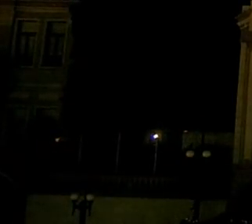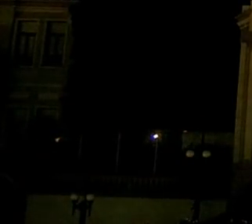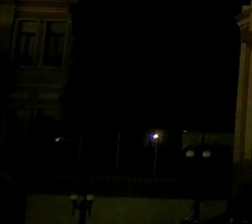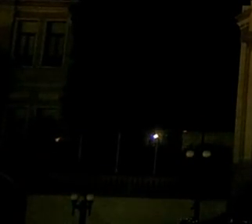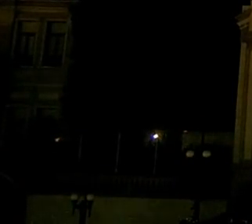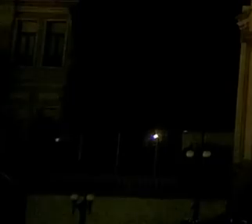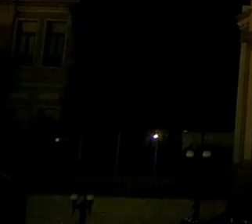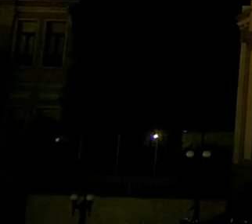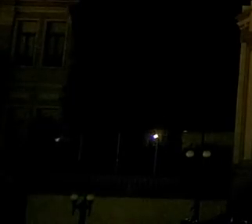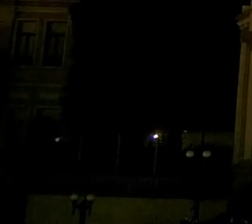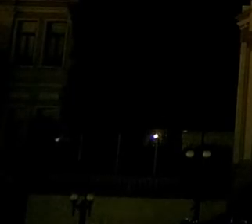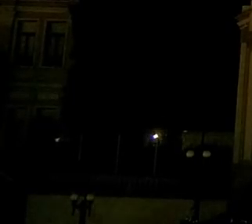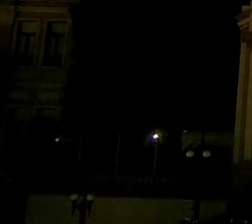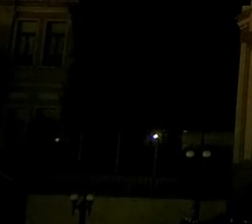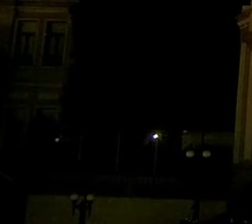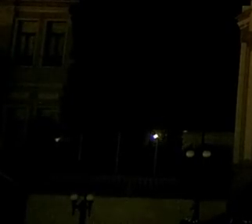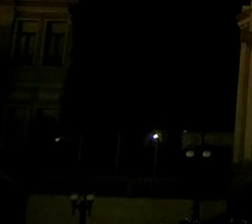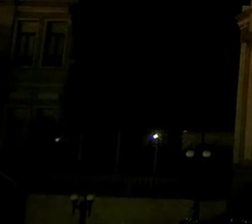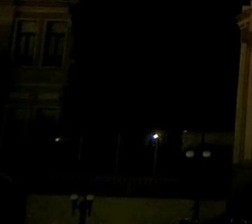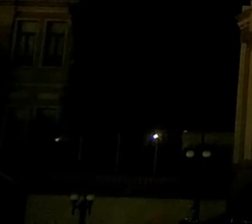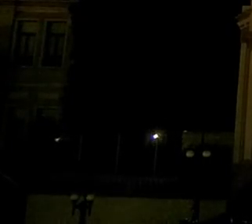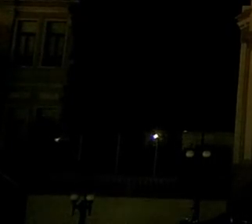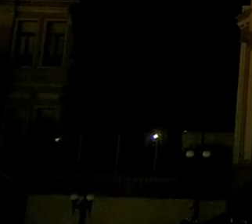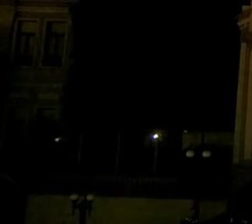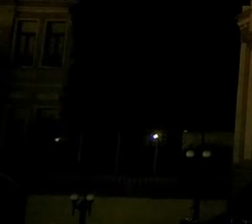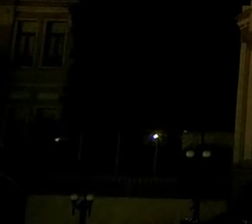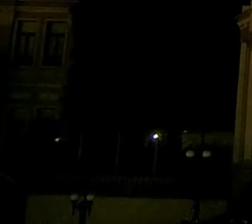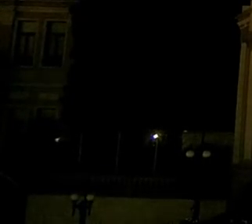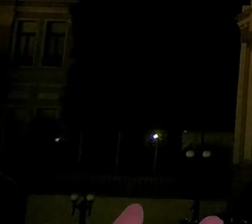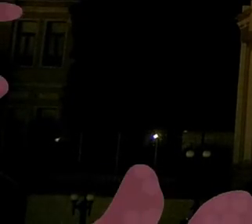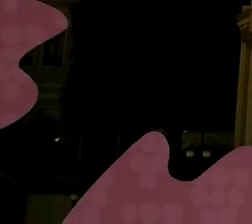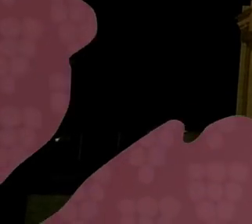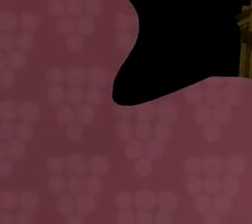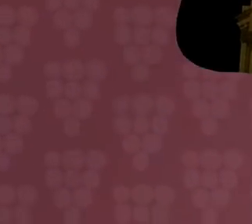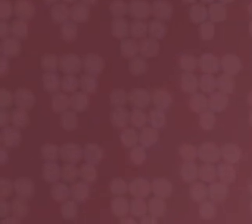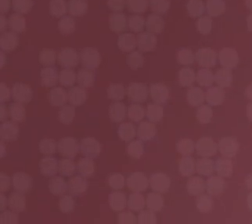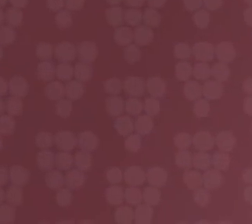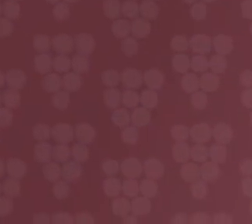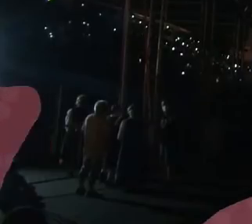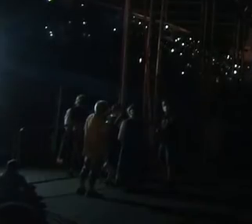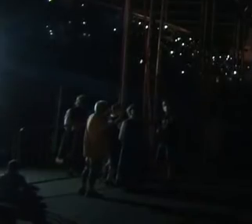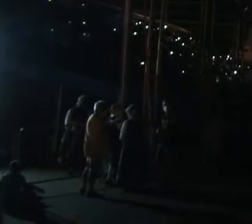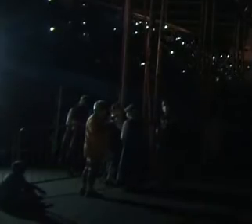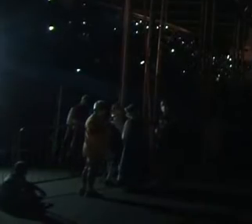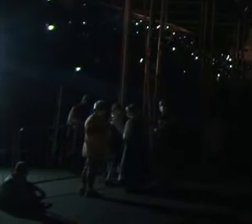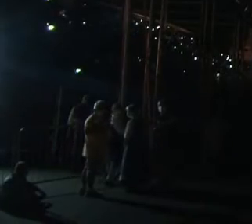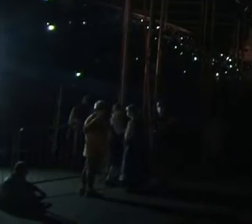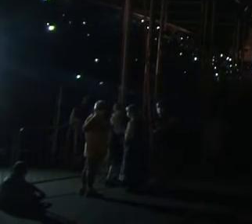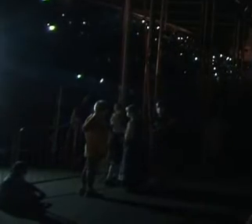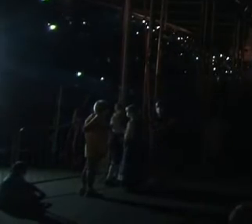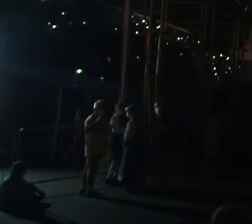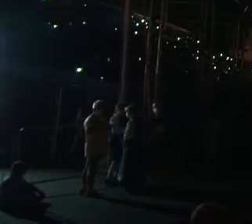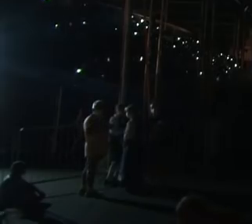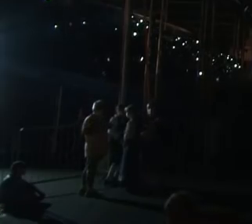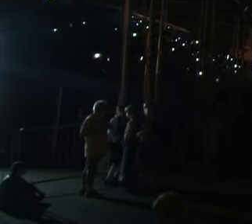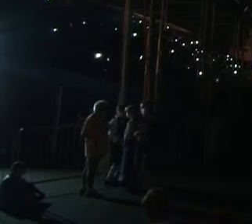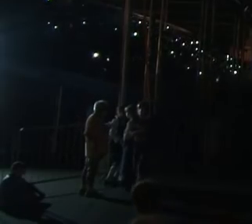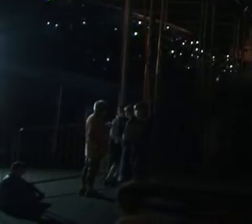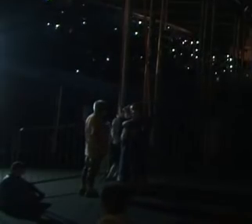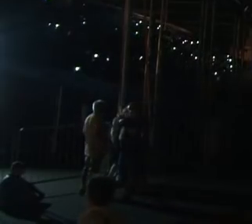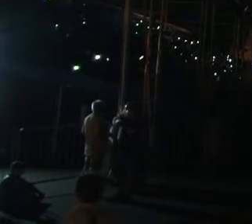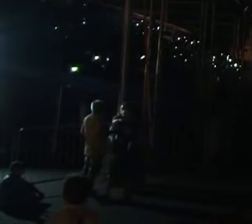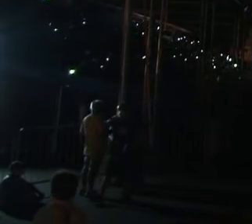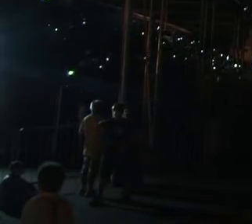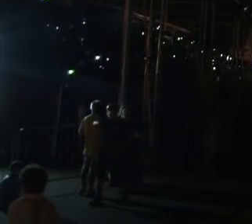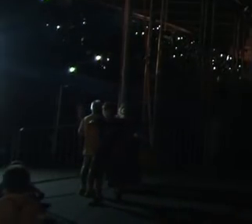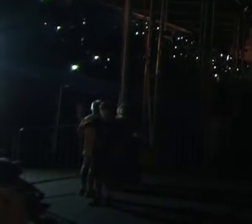preciso estar distante e confiar a saúde à ciência e aos profissionais da linha de frente do combate à